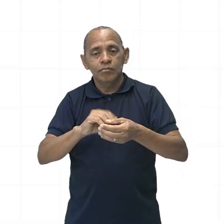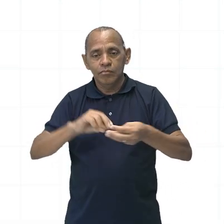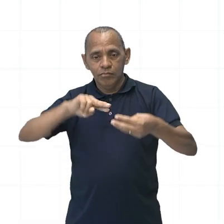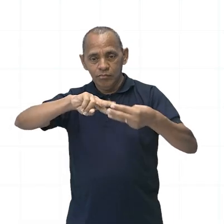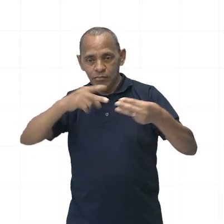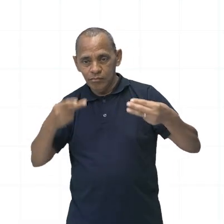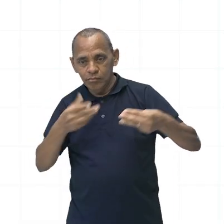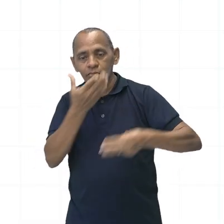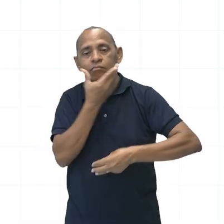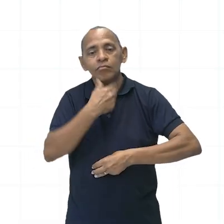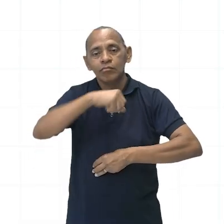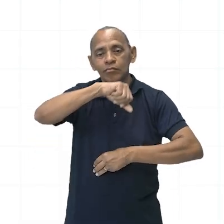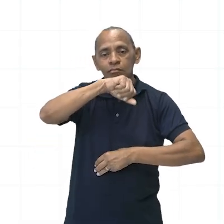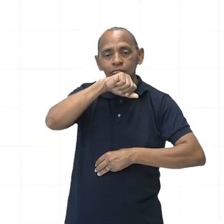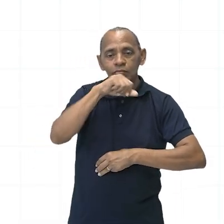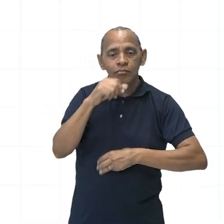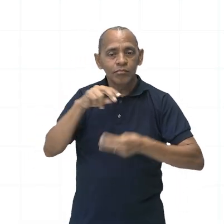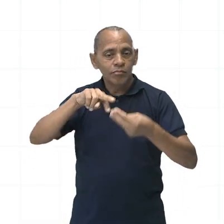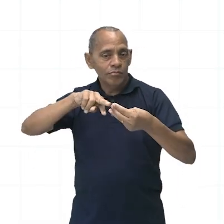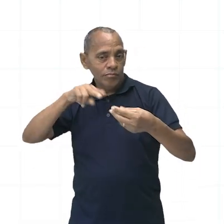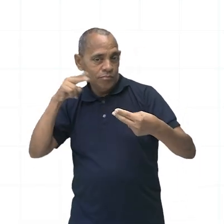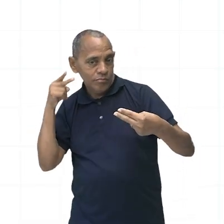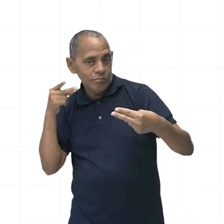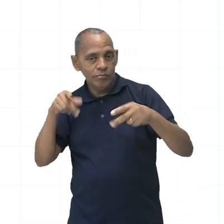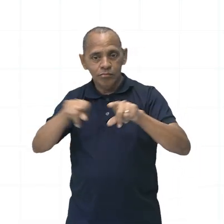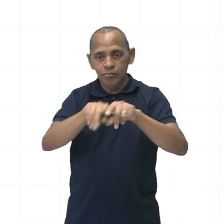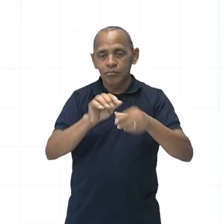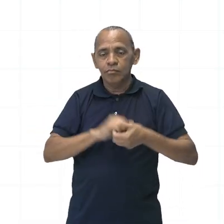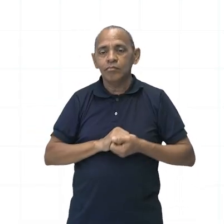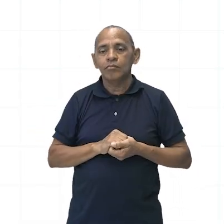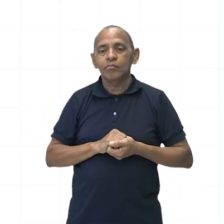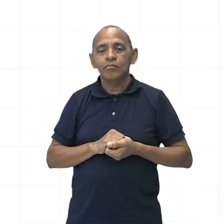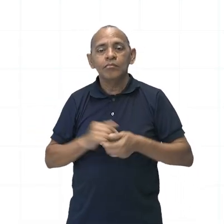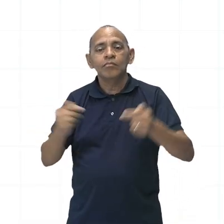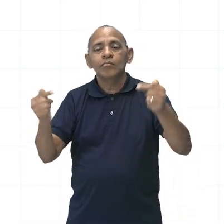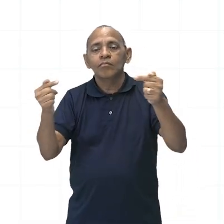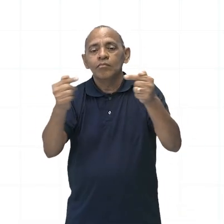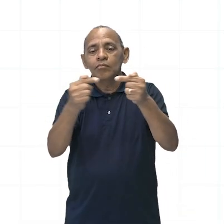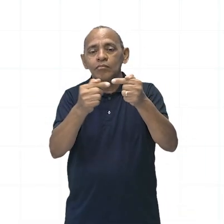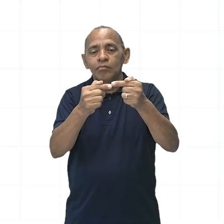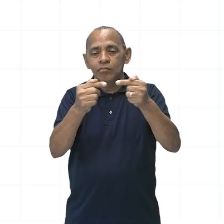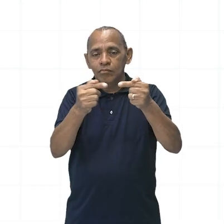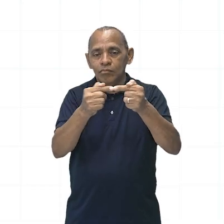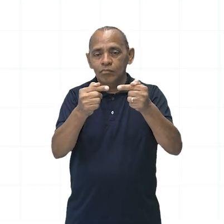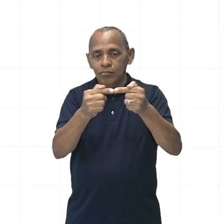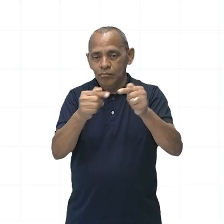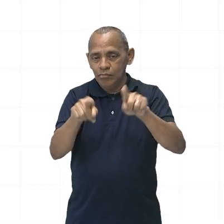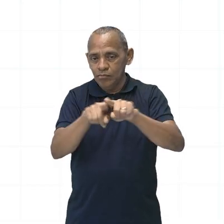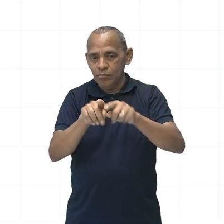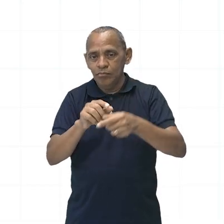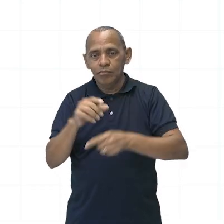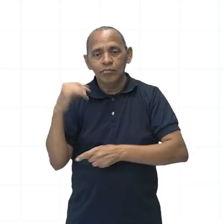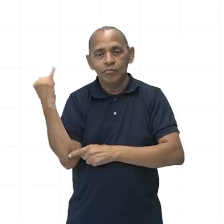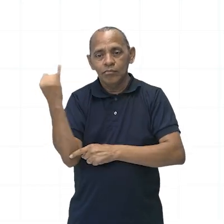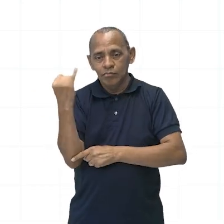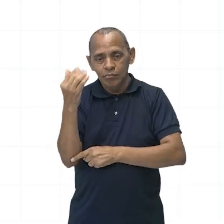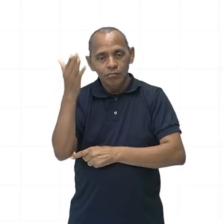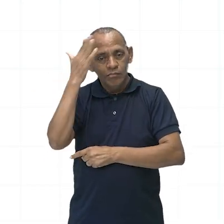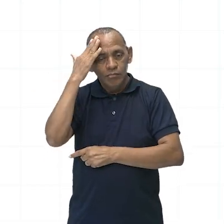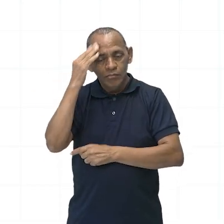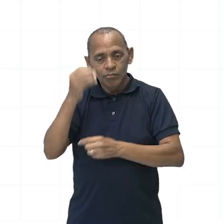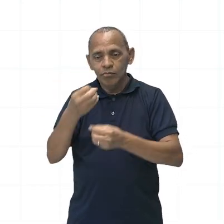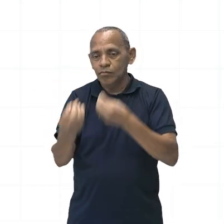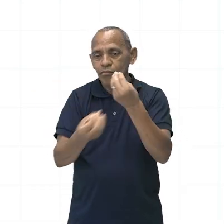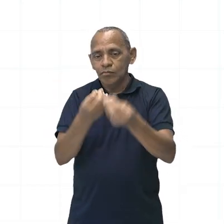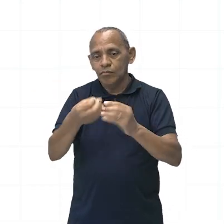Então, essa síntese, essa fusão entre as ideias de Darwin e Gregor Mendel foram fundamental para entender como as características